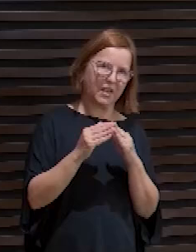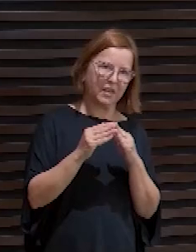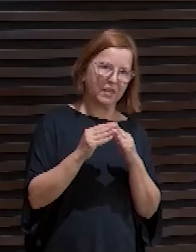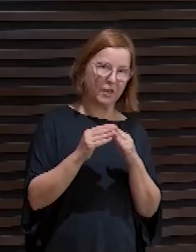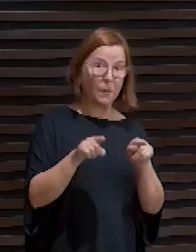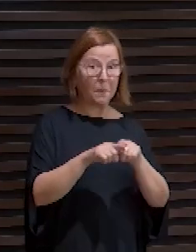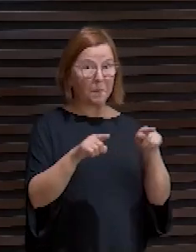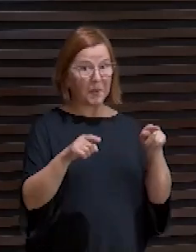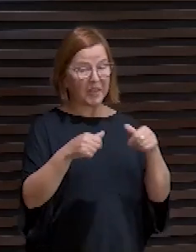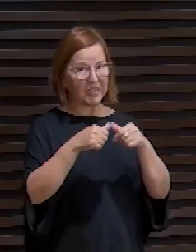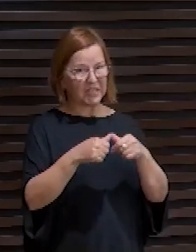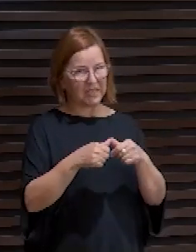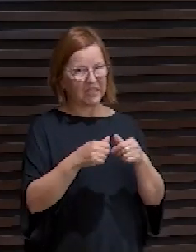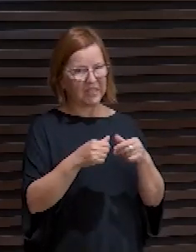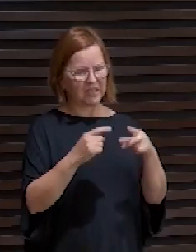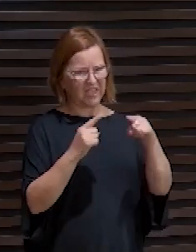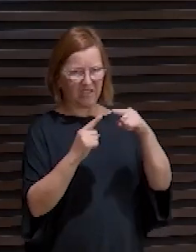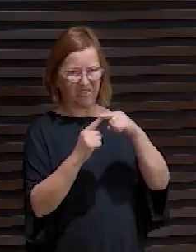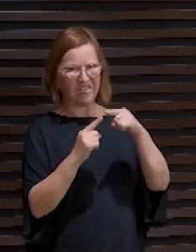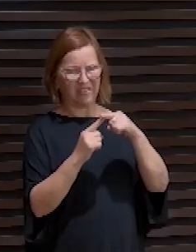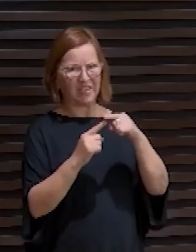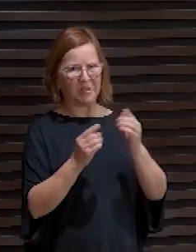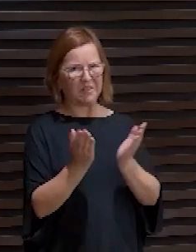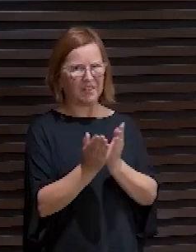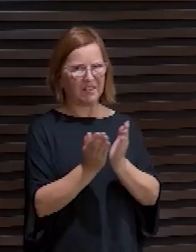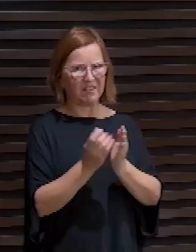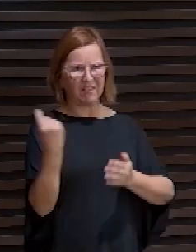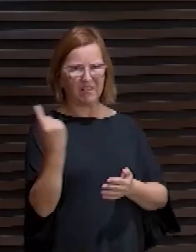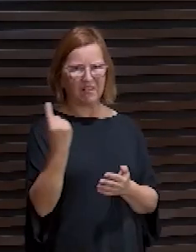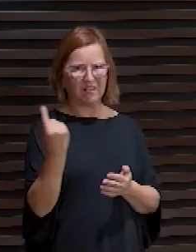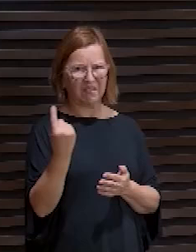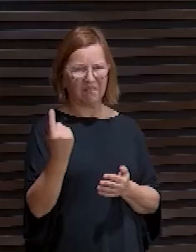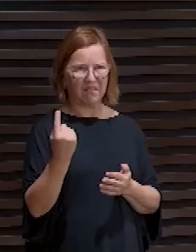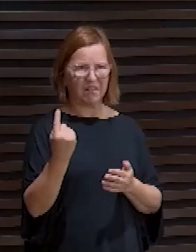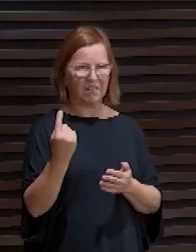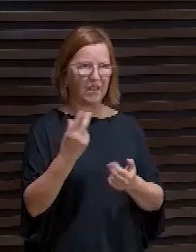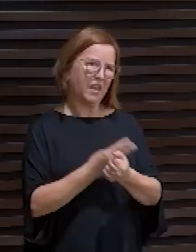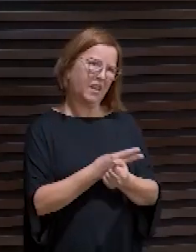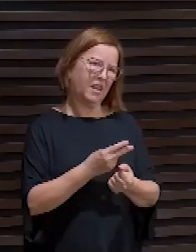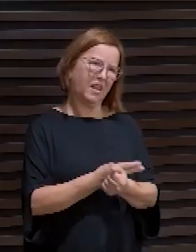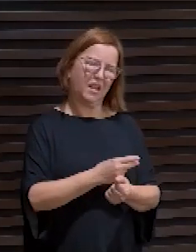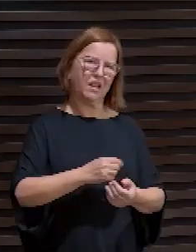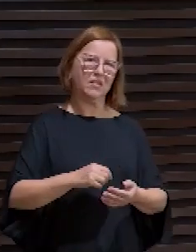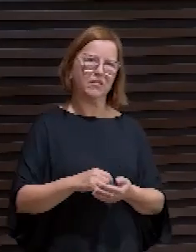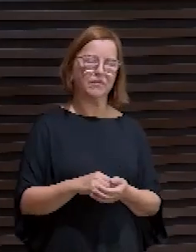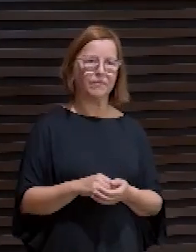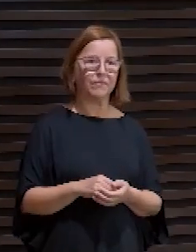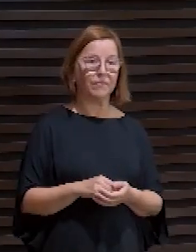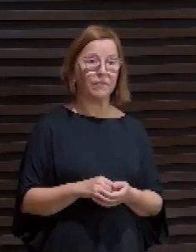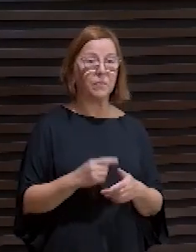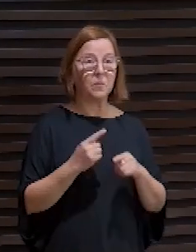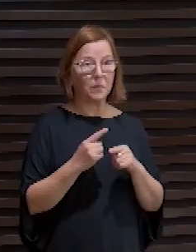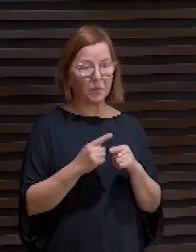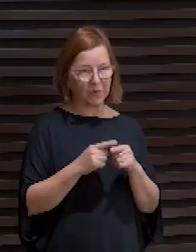esse tipo de cristianismo solitário e insociável é inconcebível pelo autor de Hebreus, que aponta para o